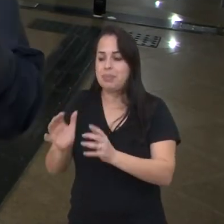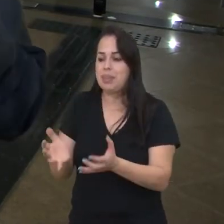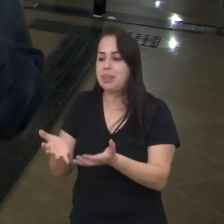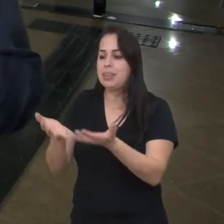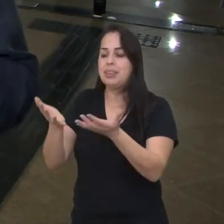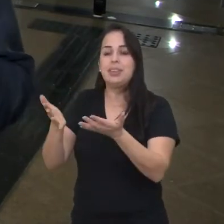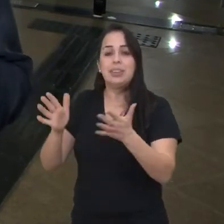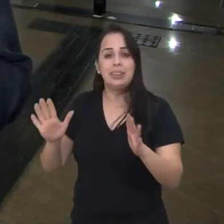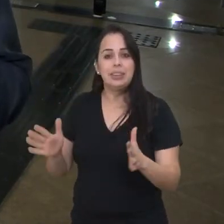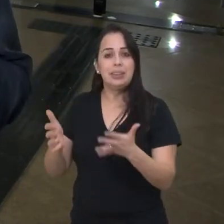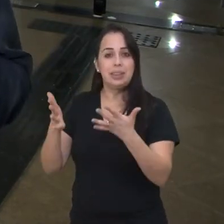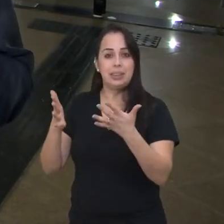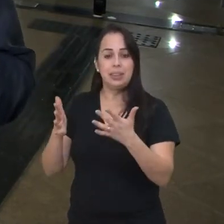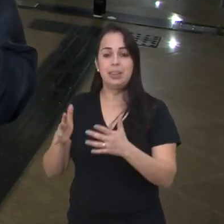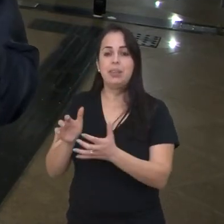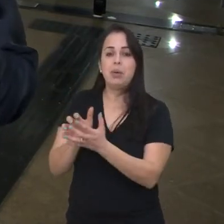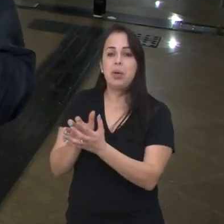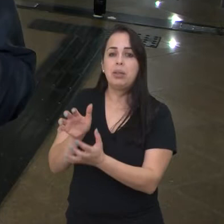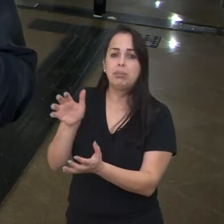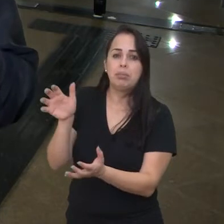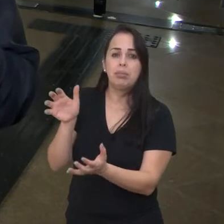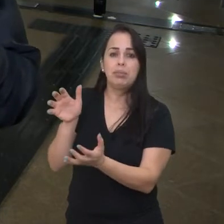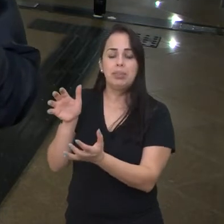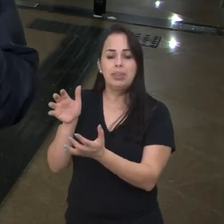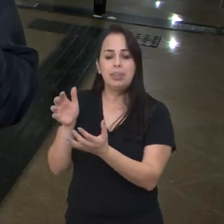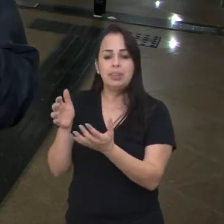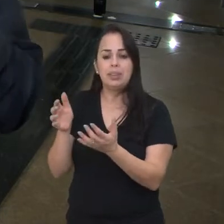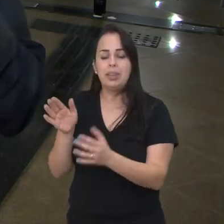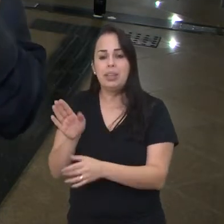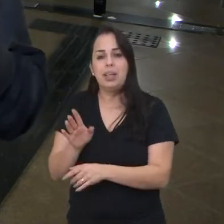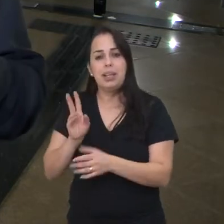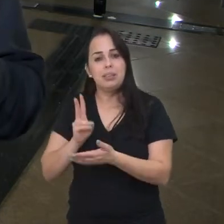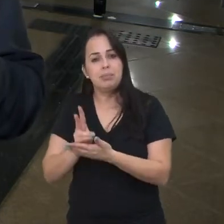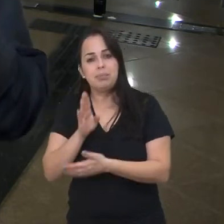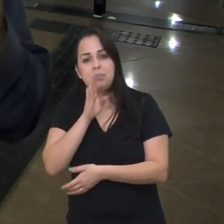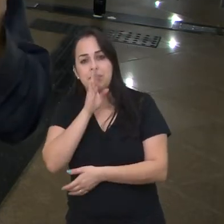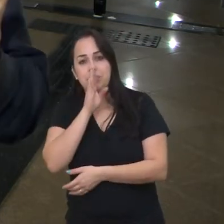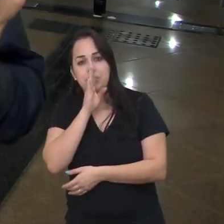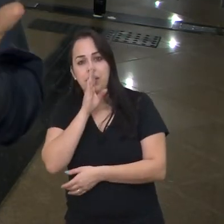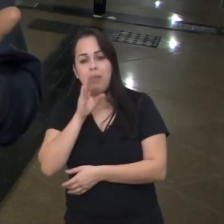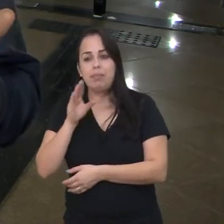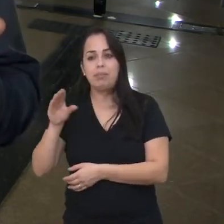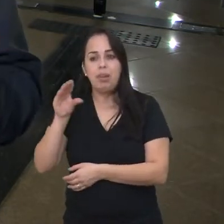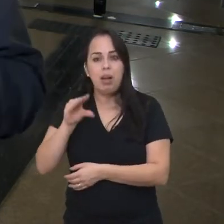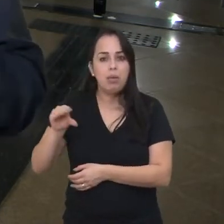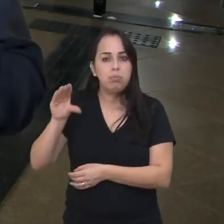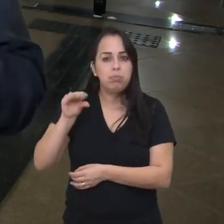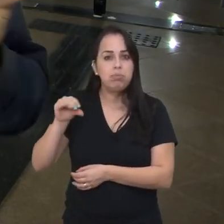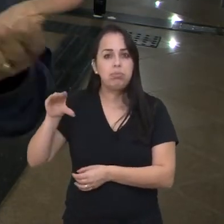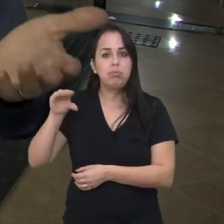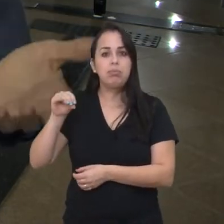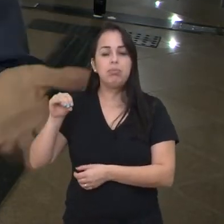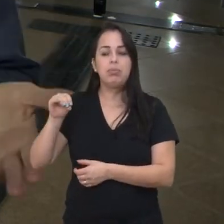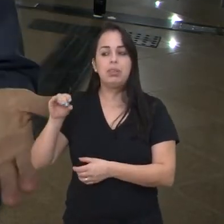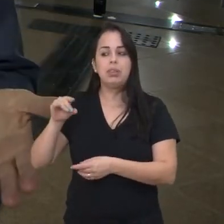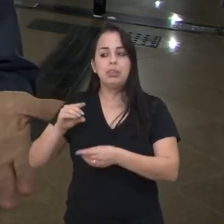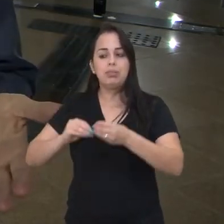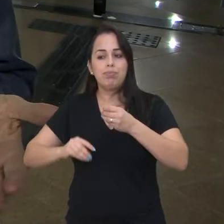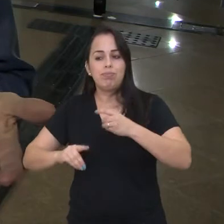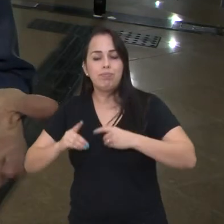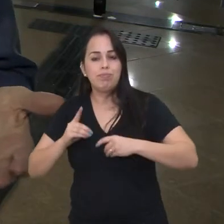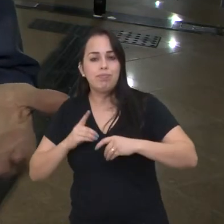para que ele se sinta à vontade, porque o idoso ele tem assim, ele é um pouco mais quieto, ele conversa menos, tem uma tendência maior